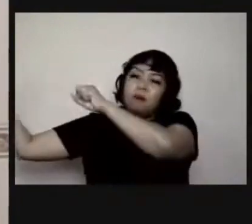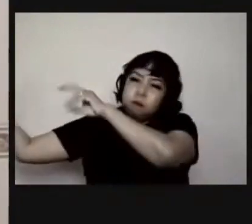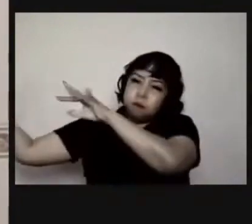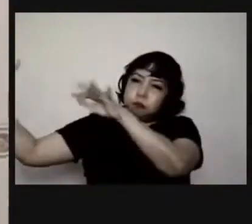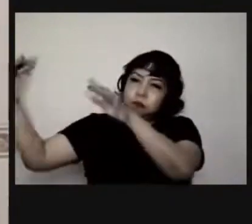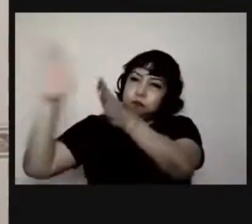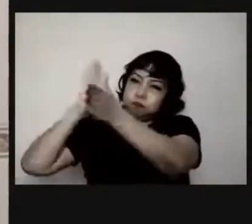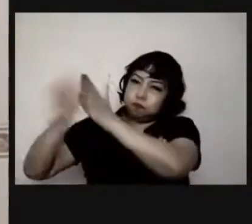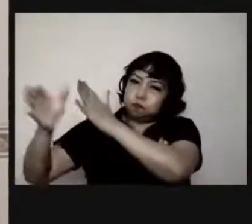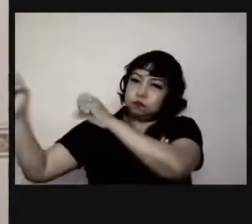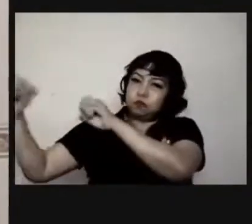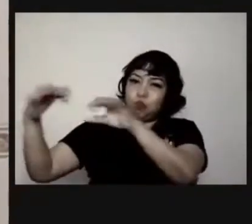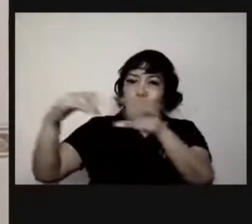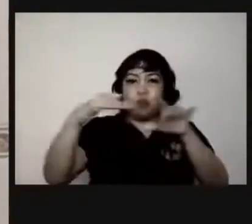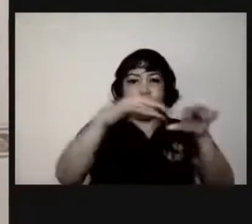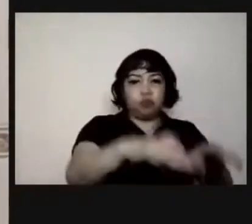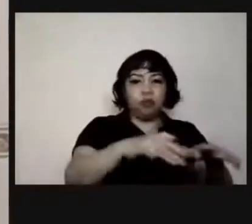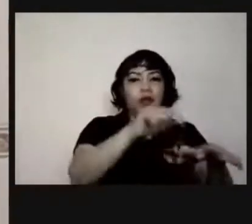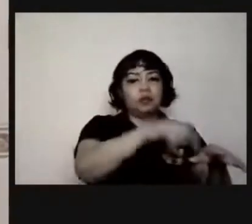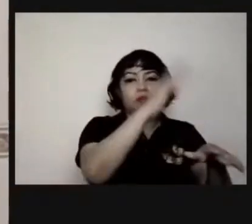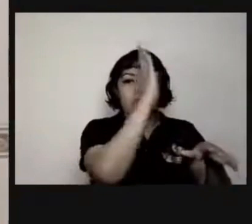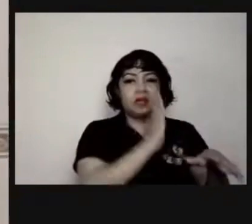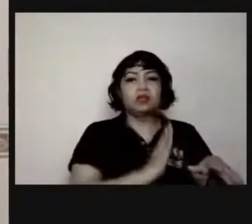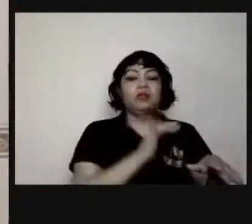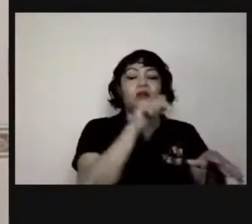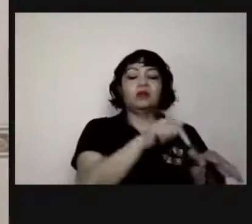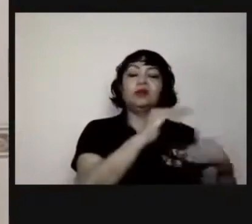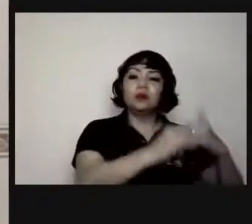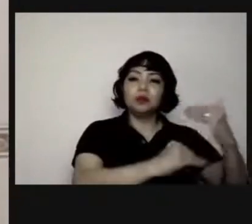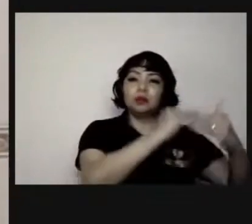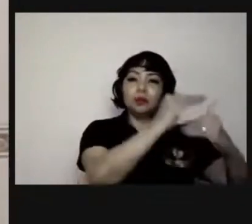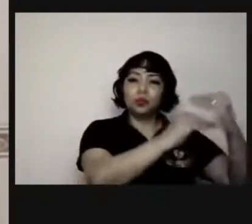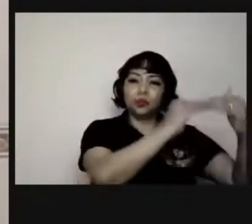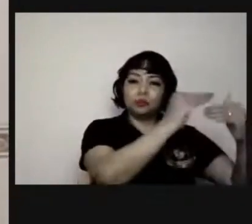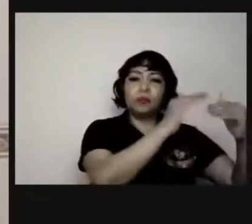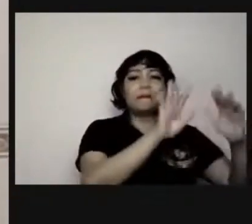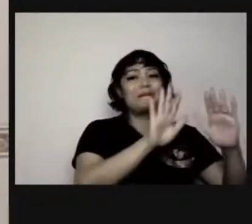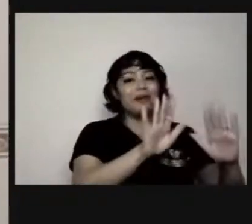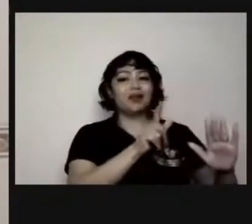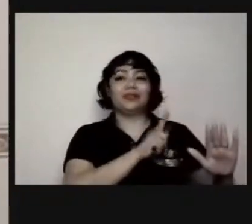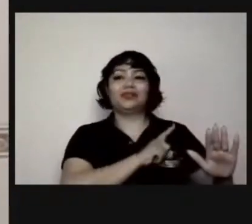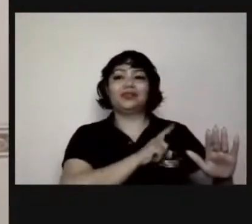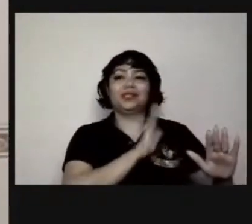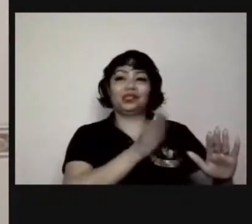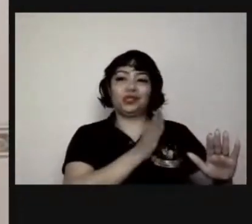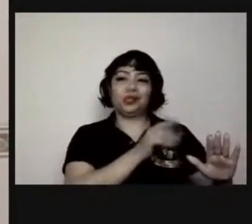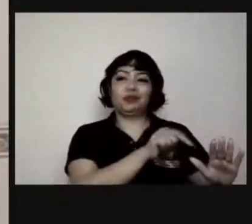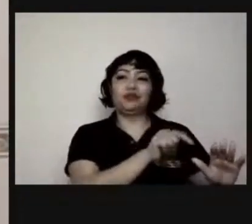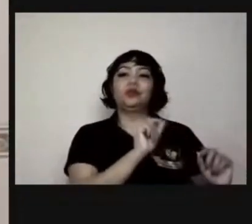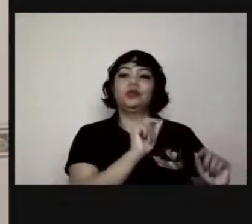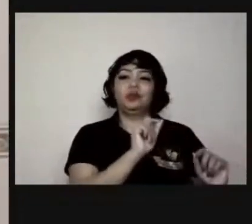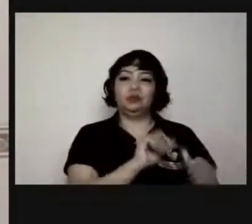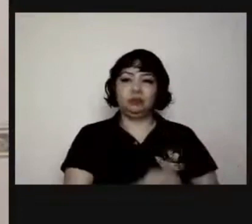o Brasil teve um pouco de progresso, mas havia-se já aqui